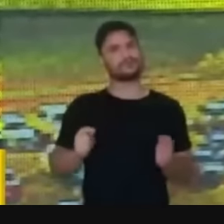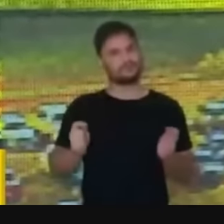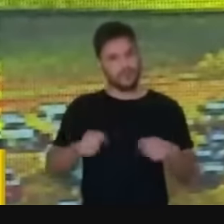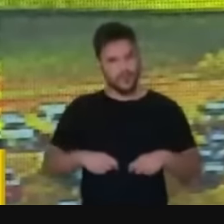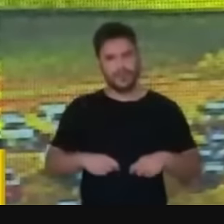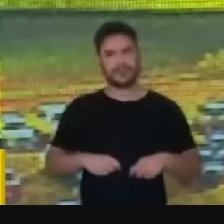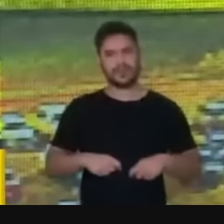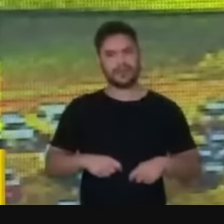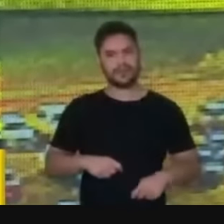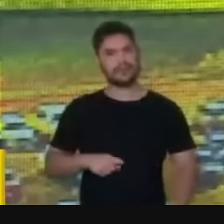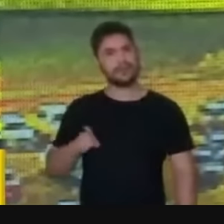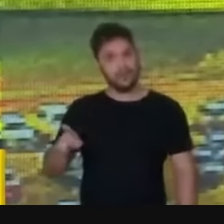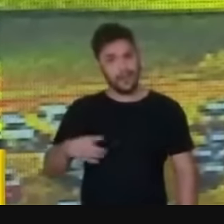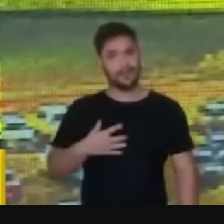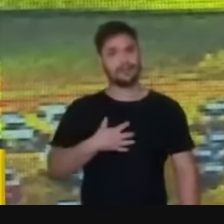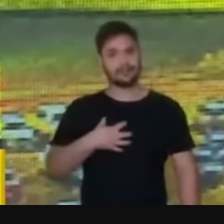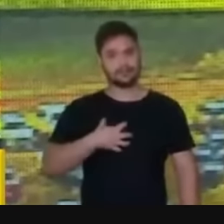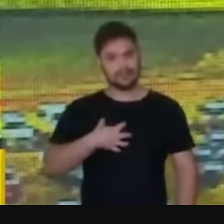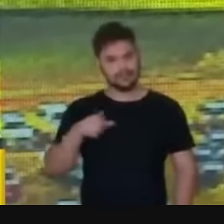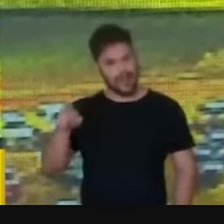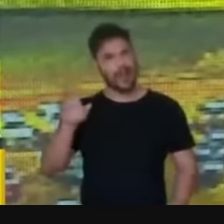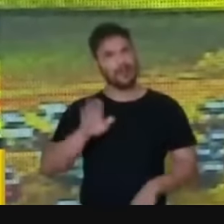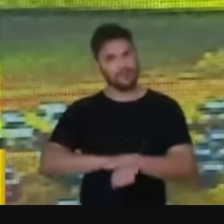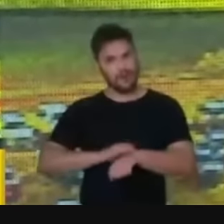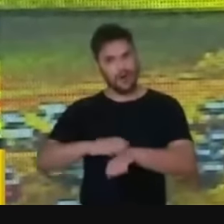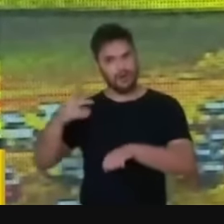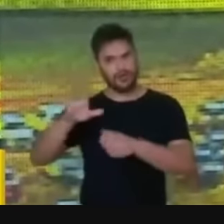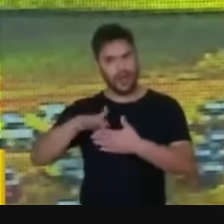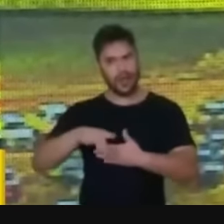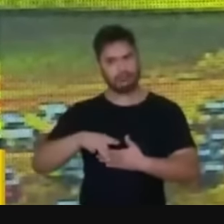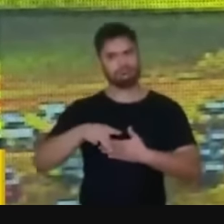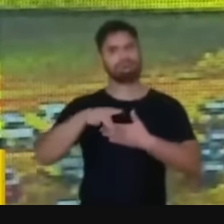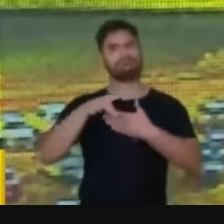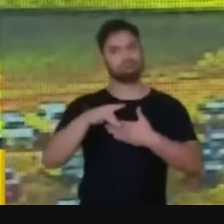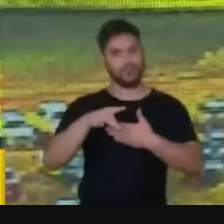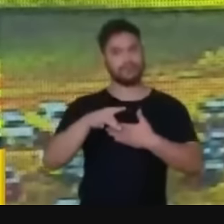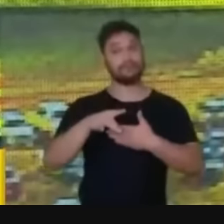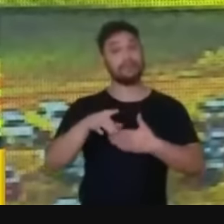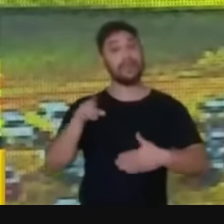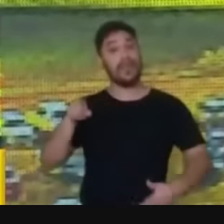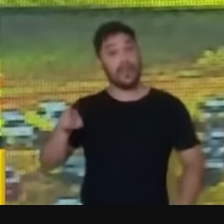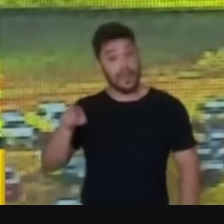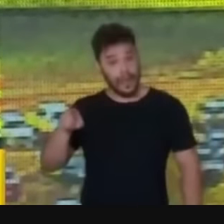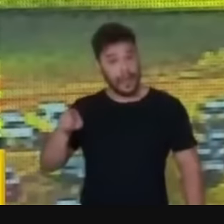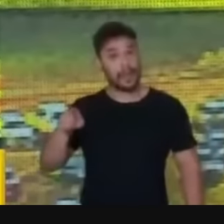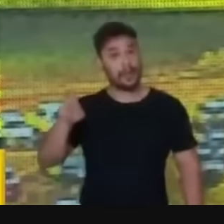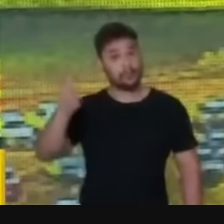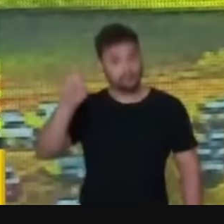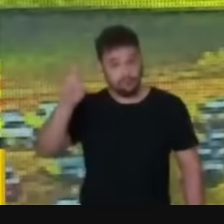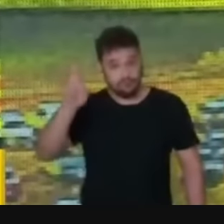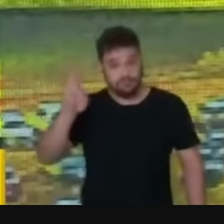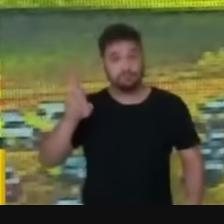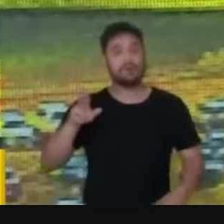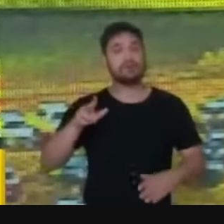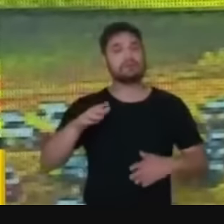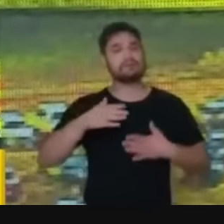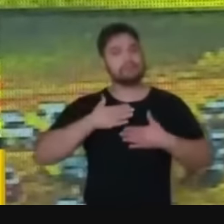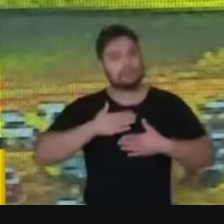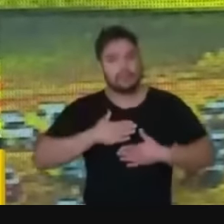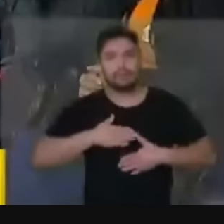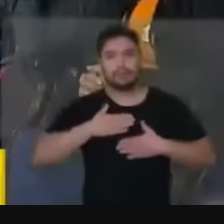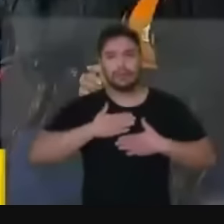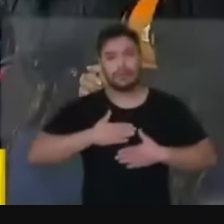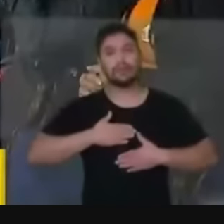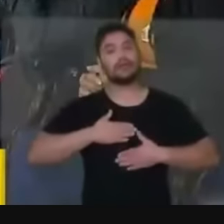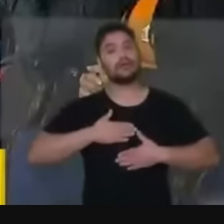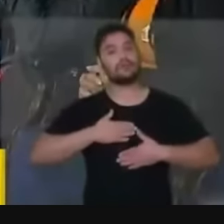e genuíno senso de liderança, a ministra Rosa Weber nos conduziu serenamente na